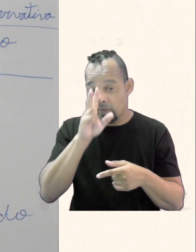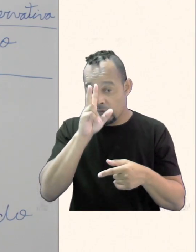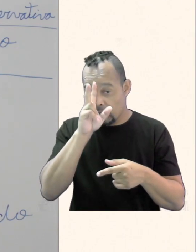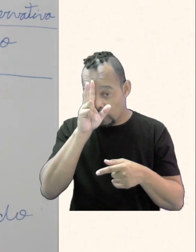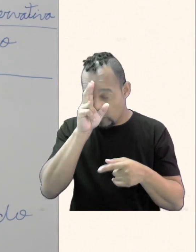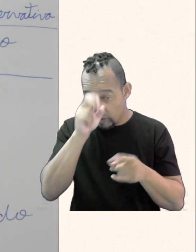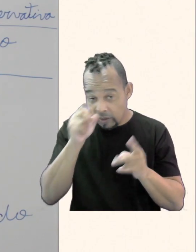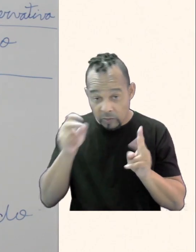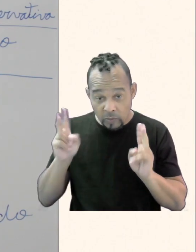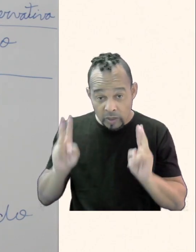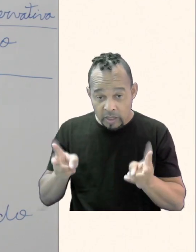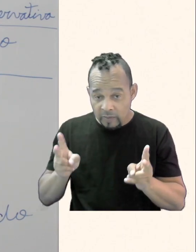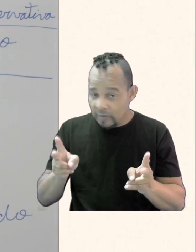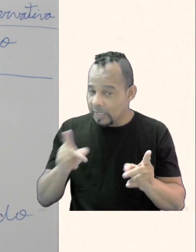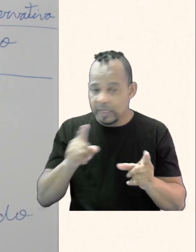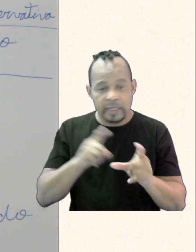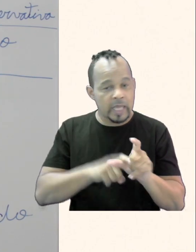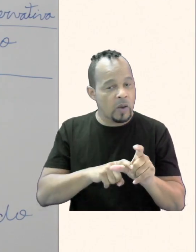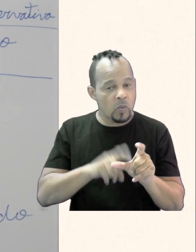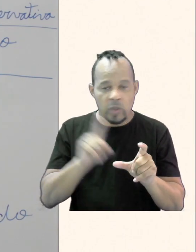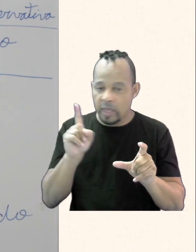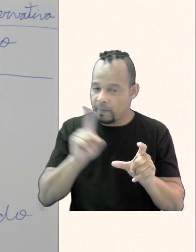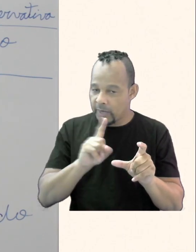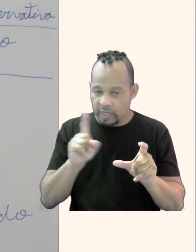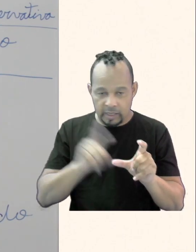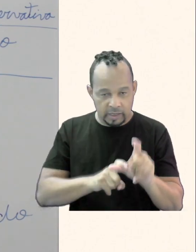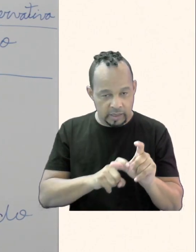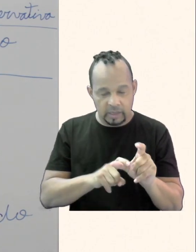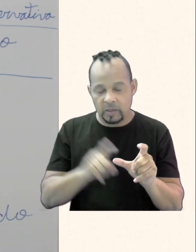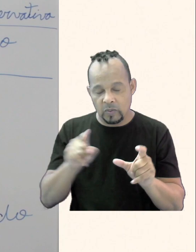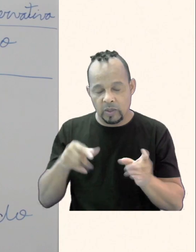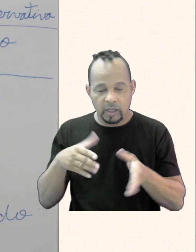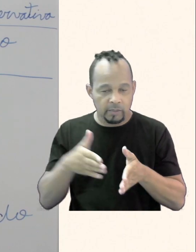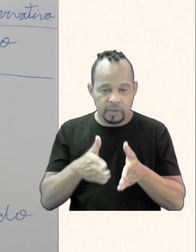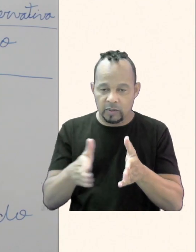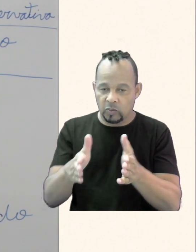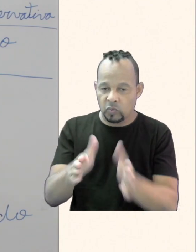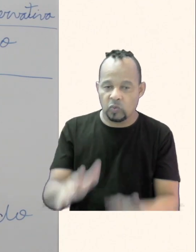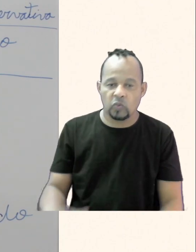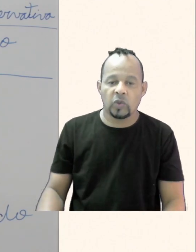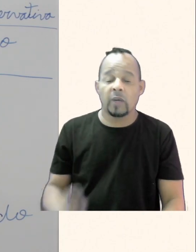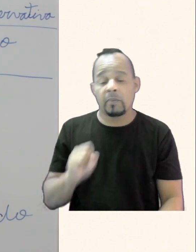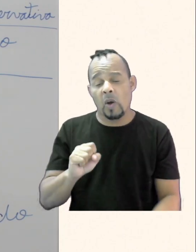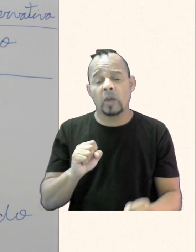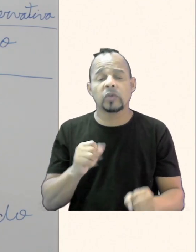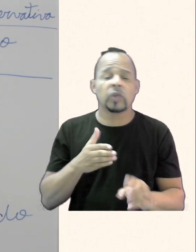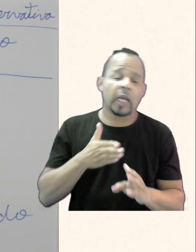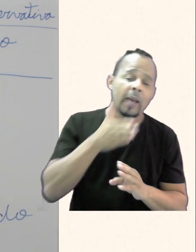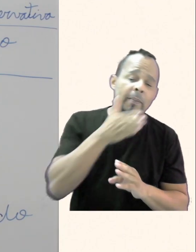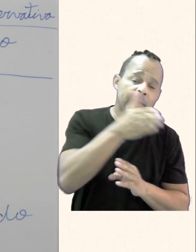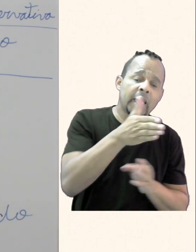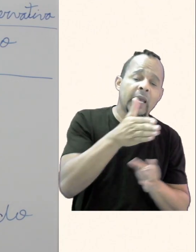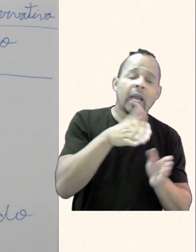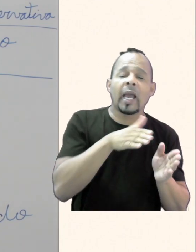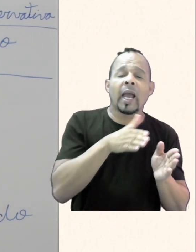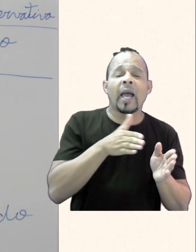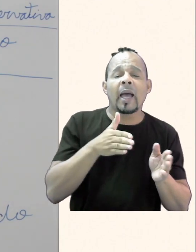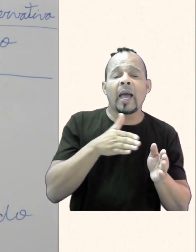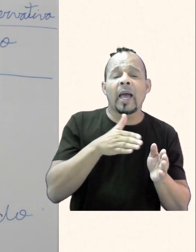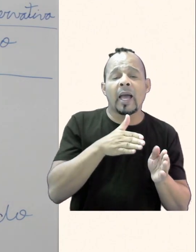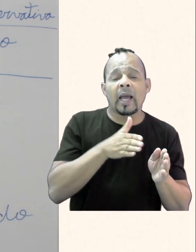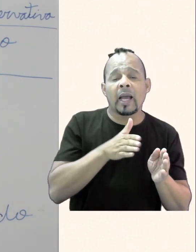caminho. Eu posso seguir pelo caminho que eu quiser, que o resultado do trabalho será